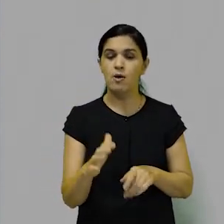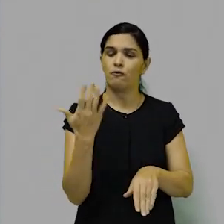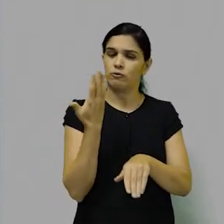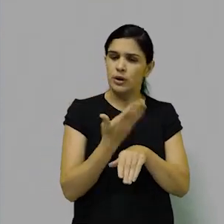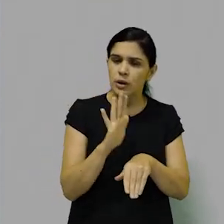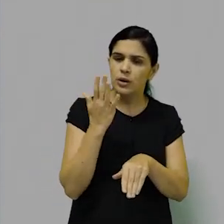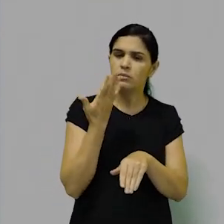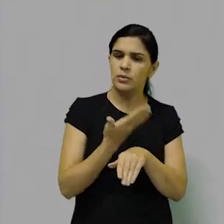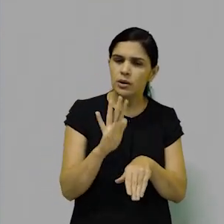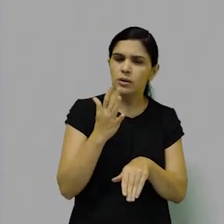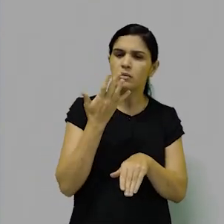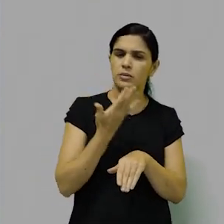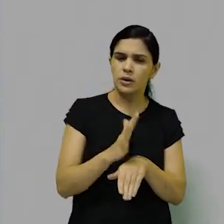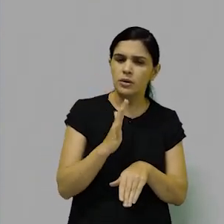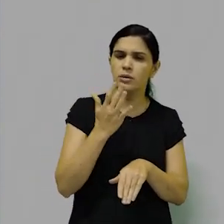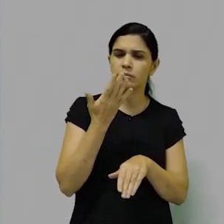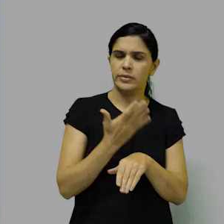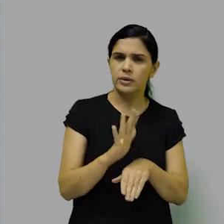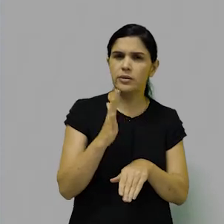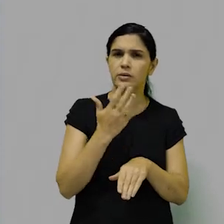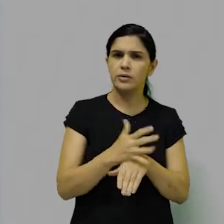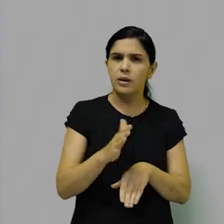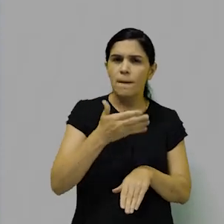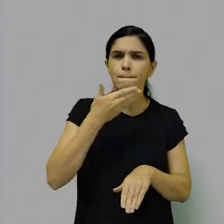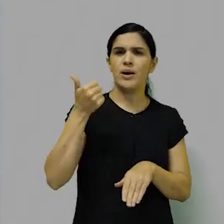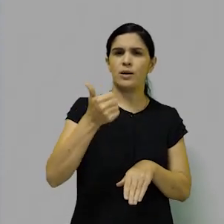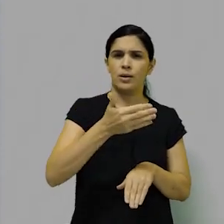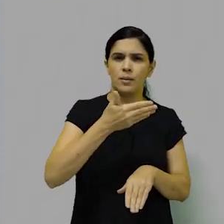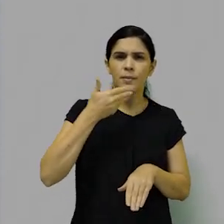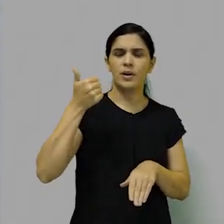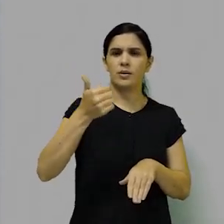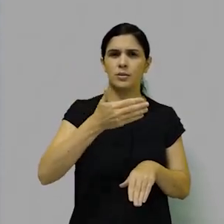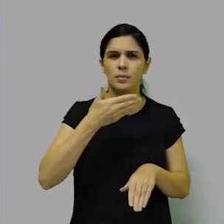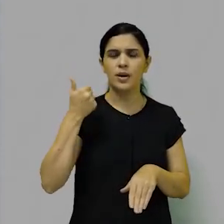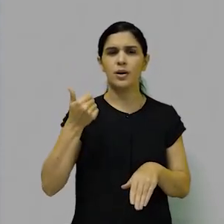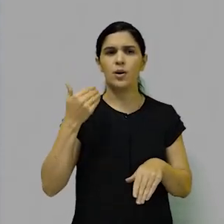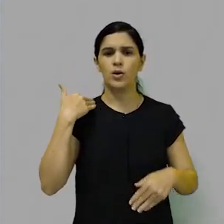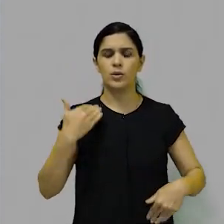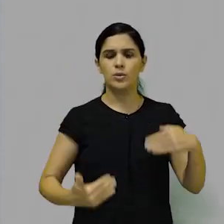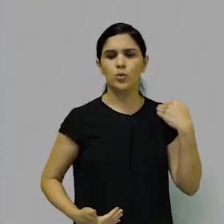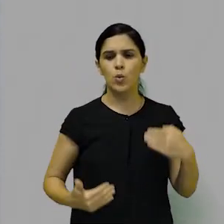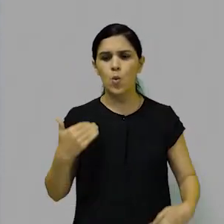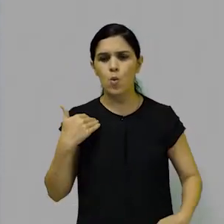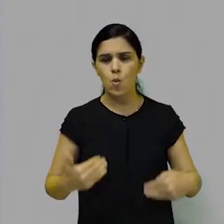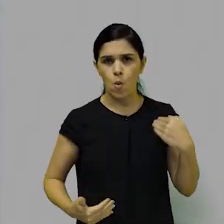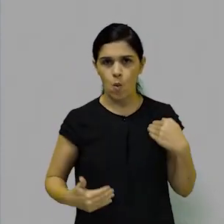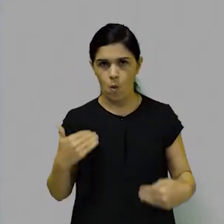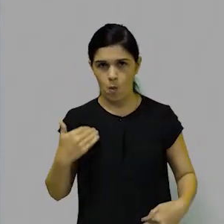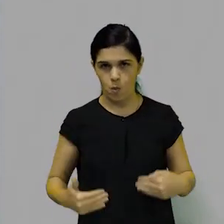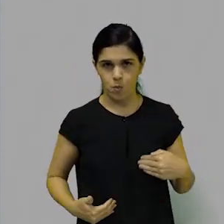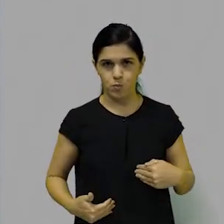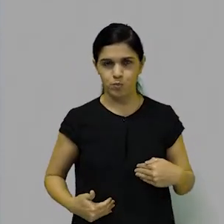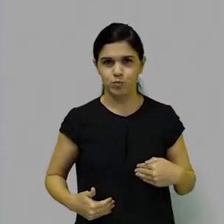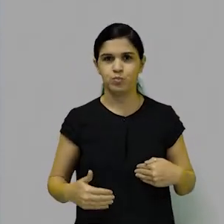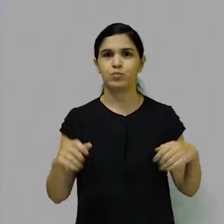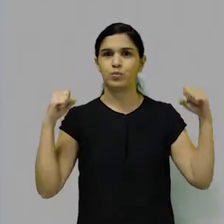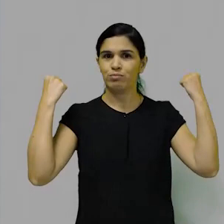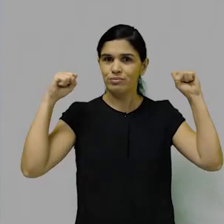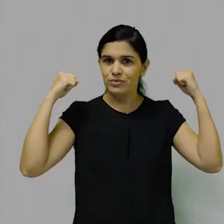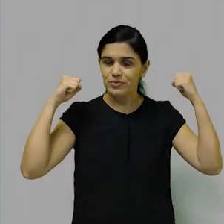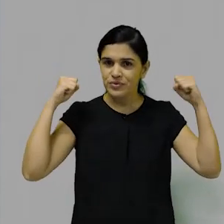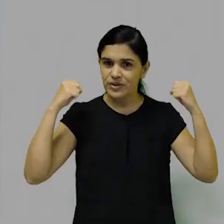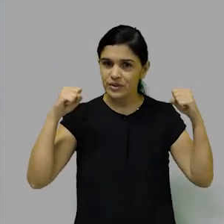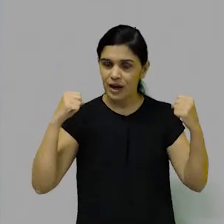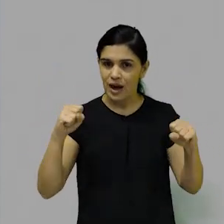meu condicionamento físico, eu vou ficando mais condicionado. Eu comecei a fazer um treininho de corrida.